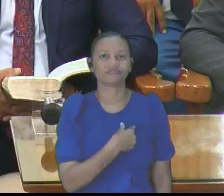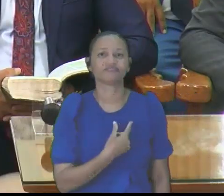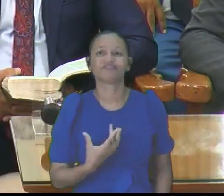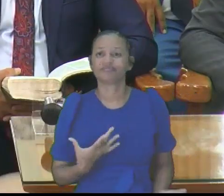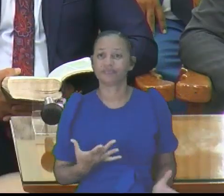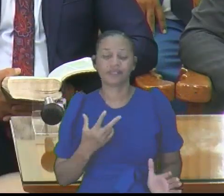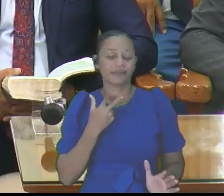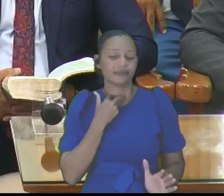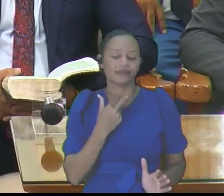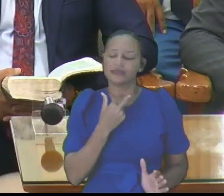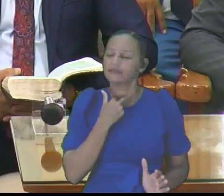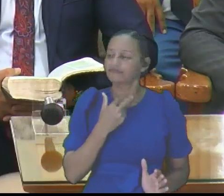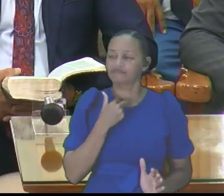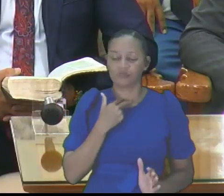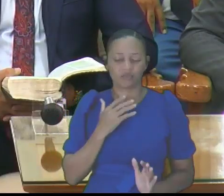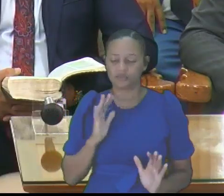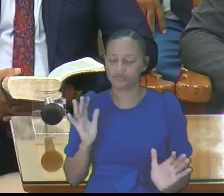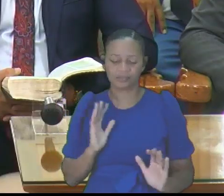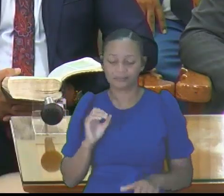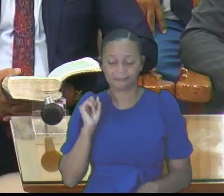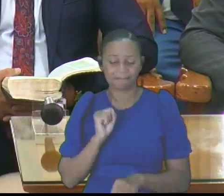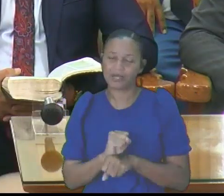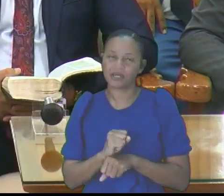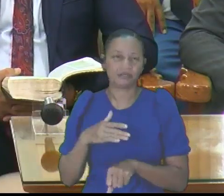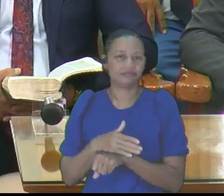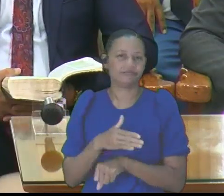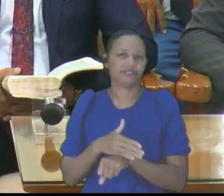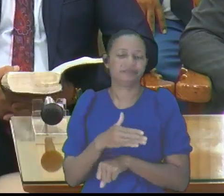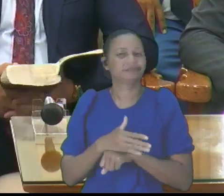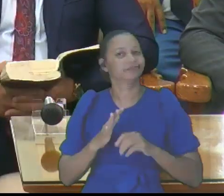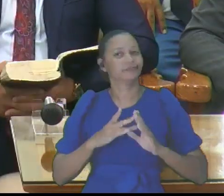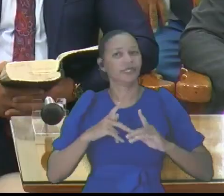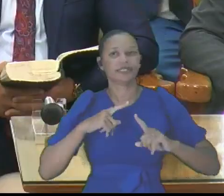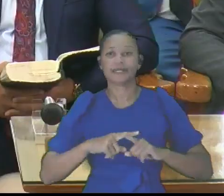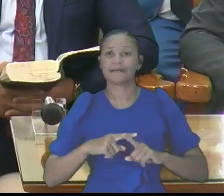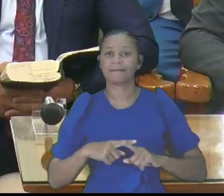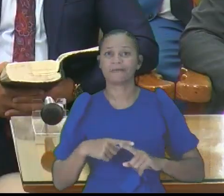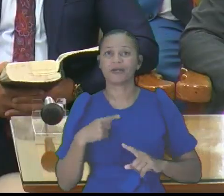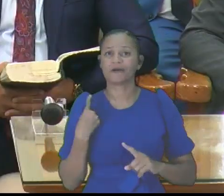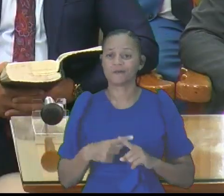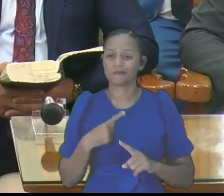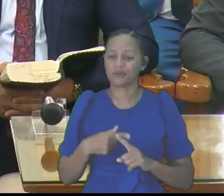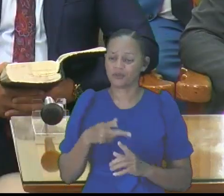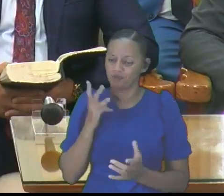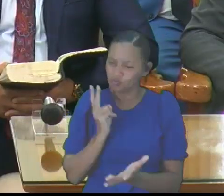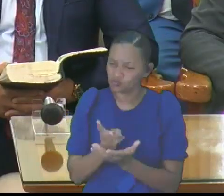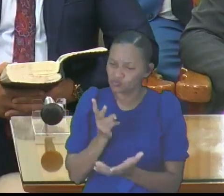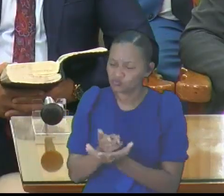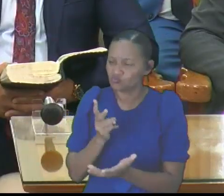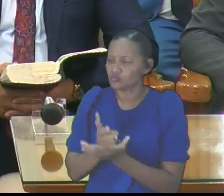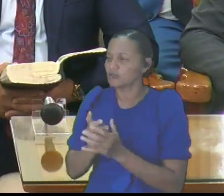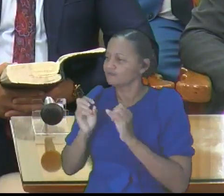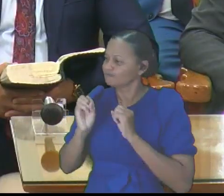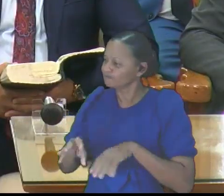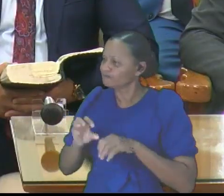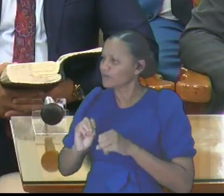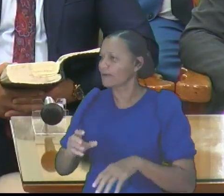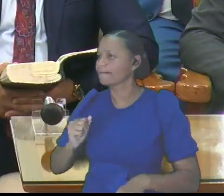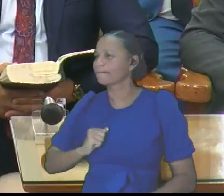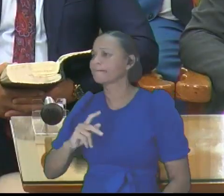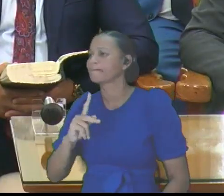nós não podemos deixar de congregar. Porque a Bíblia diz que eles permaneciam na doutrina dos apóstolos e